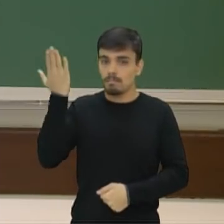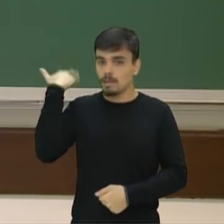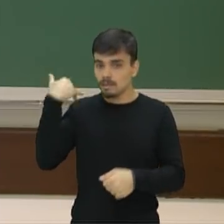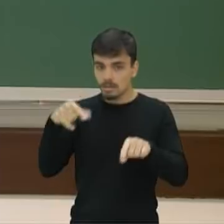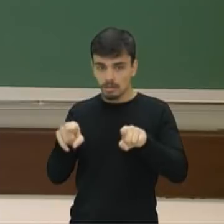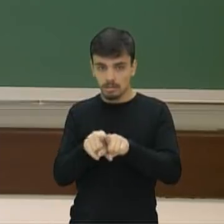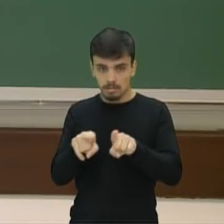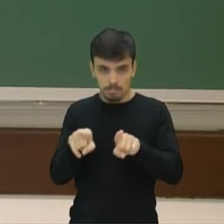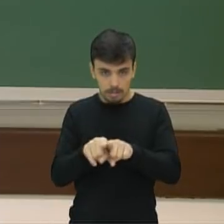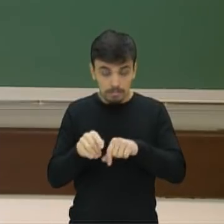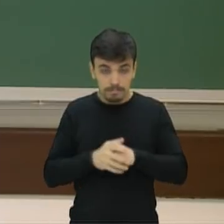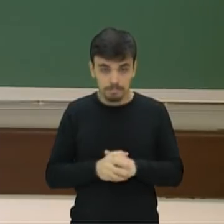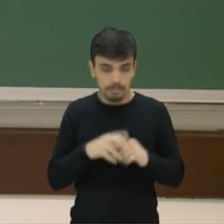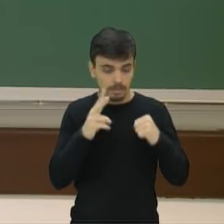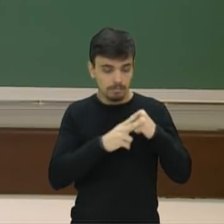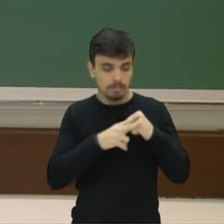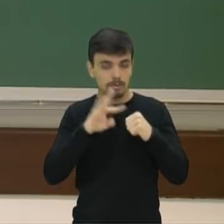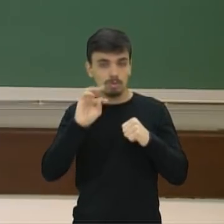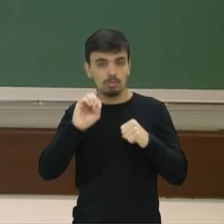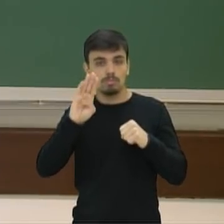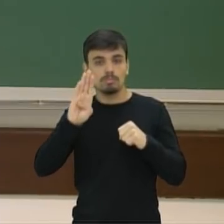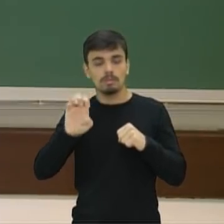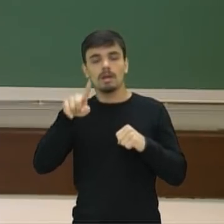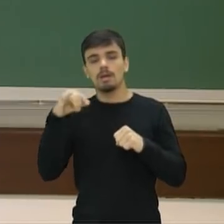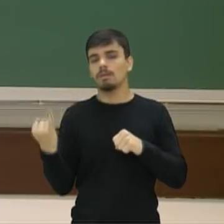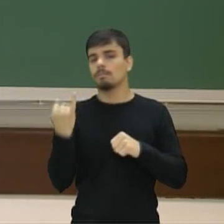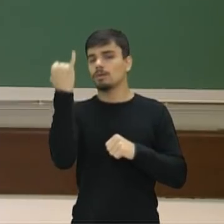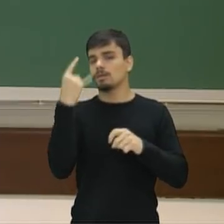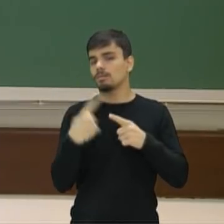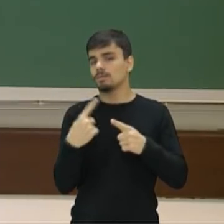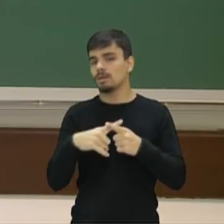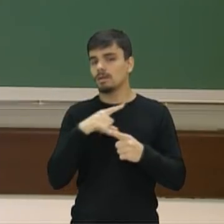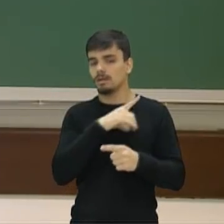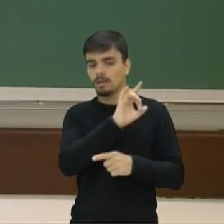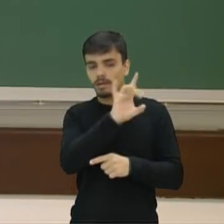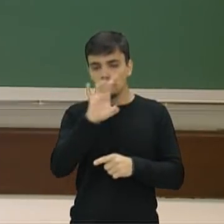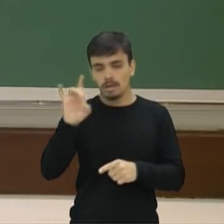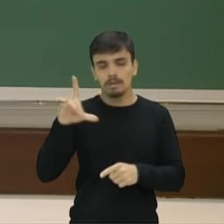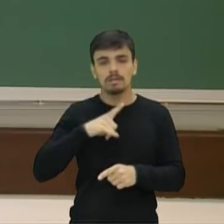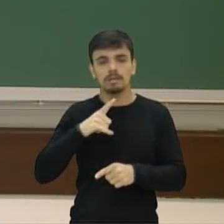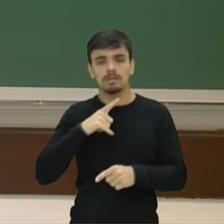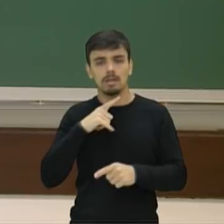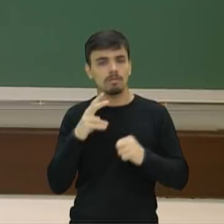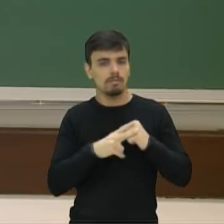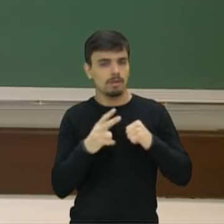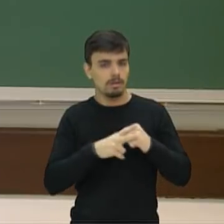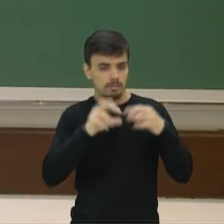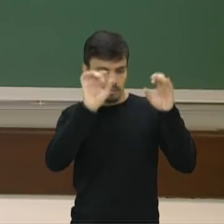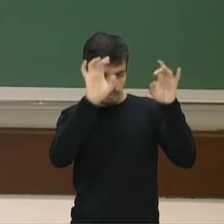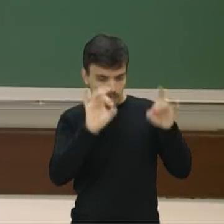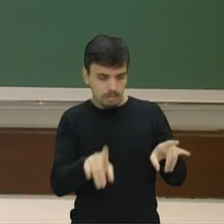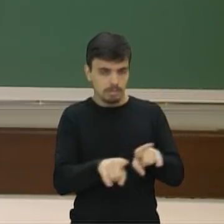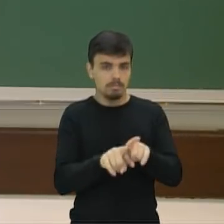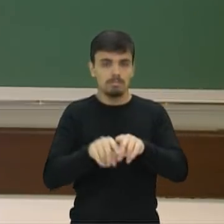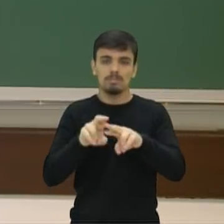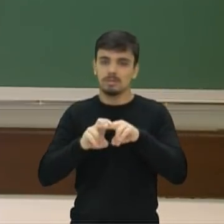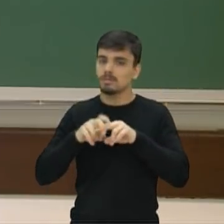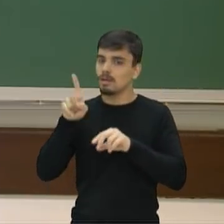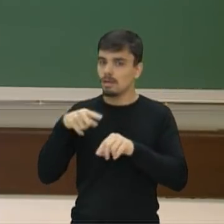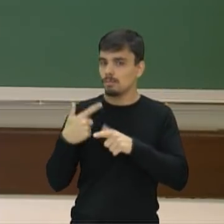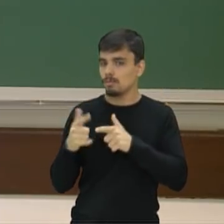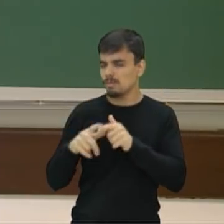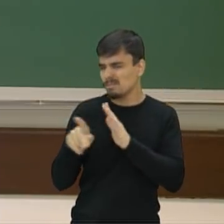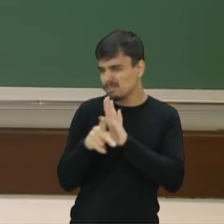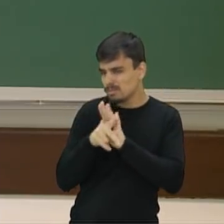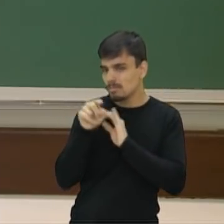passado. O verbo to be é importante porque cada sujeito tem um verbo específico. Esse é o probleminha do verbo to be. Então,